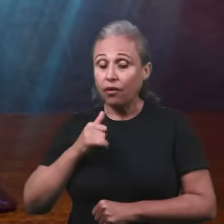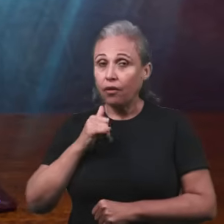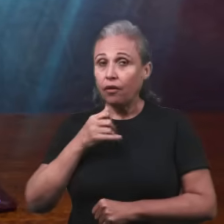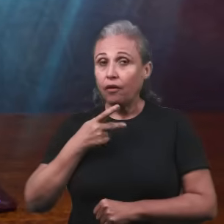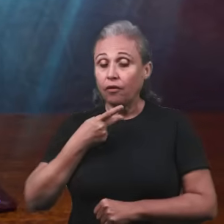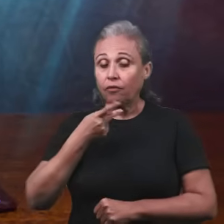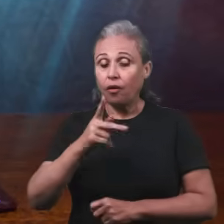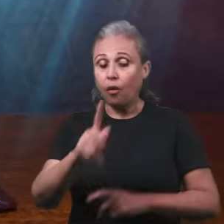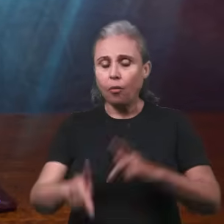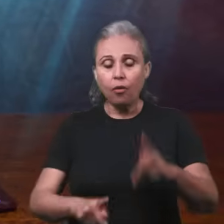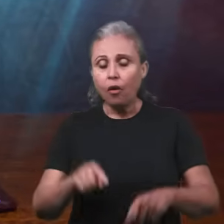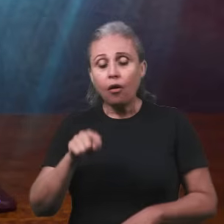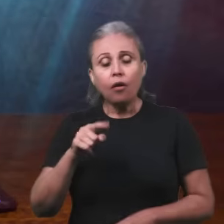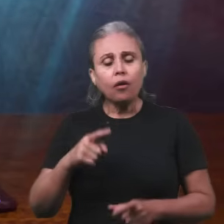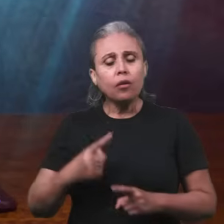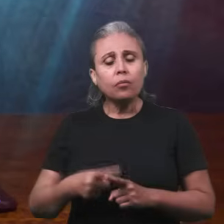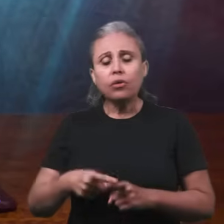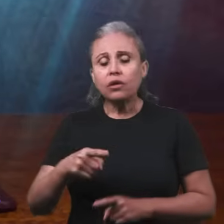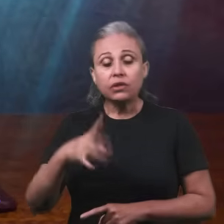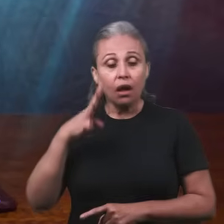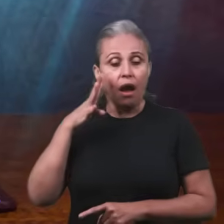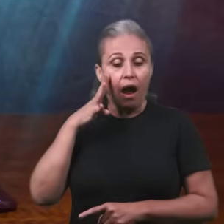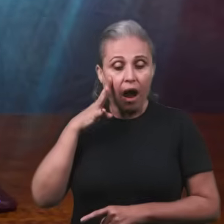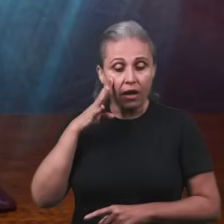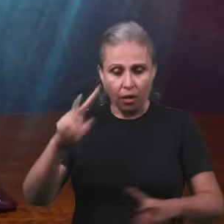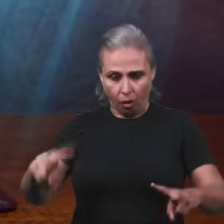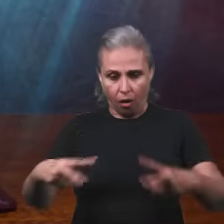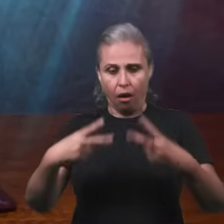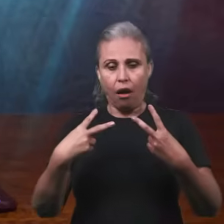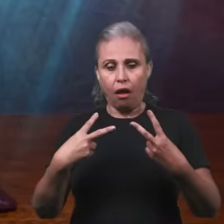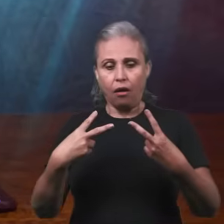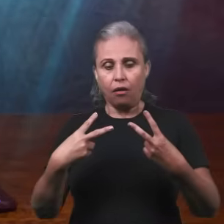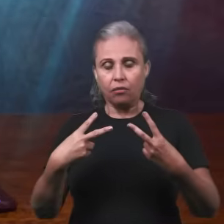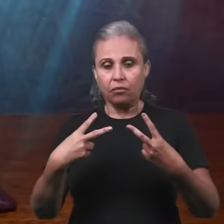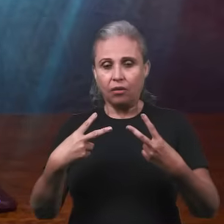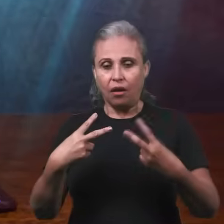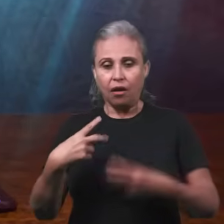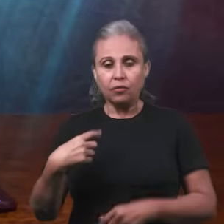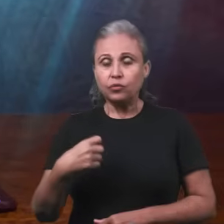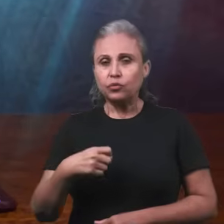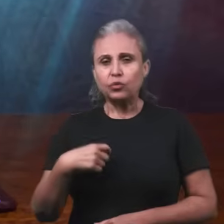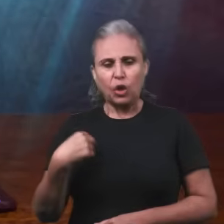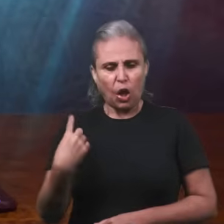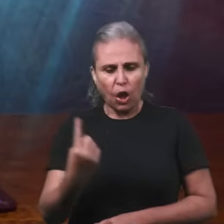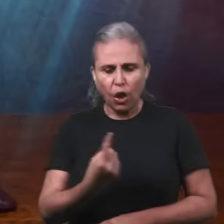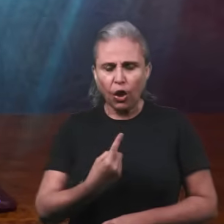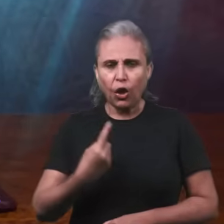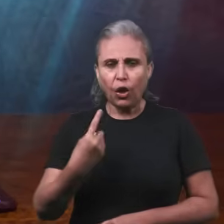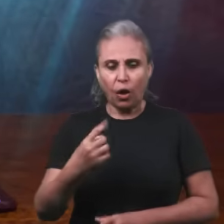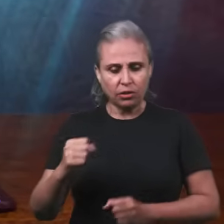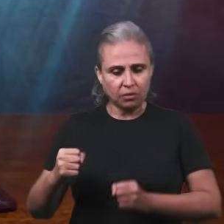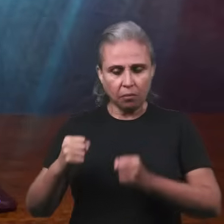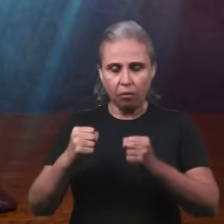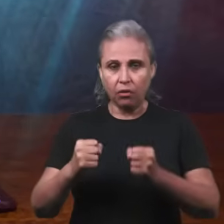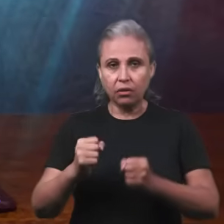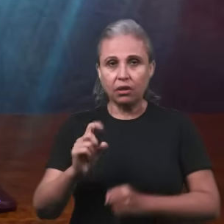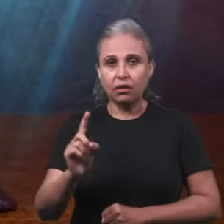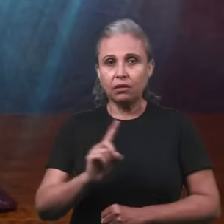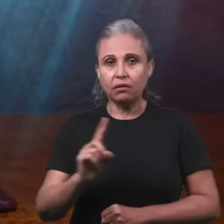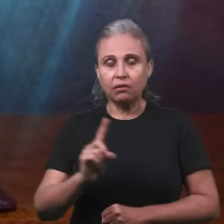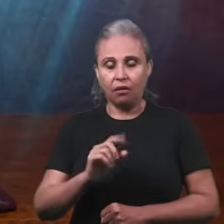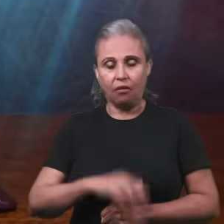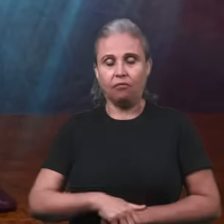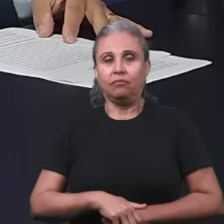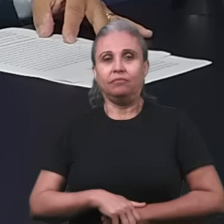por que maravilhais disso? Por que olhais para nós, como se por nós fosse o próprio poder ou santidade fizesse